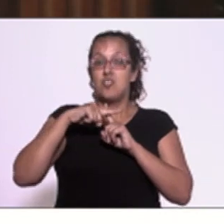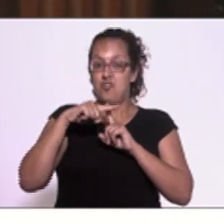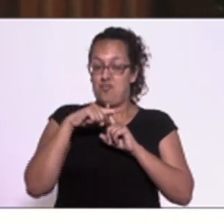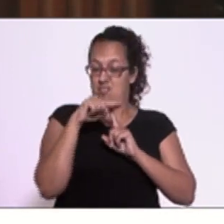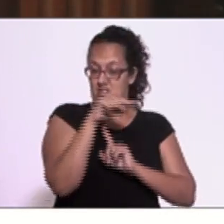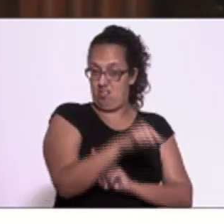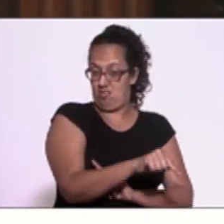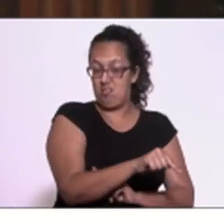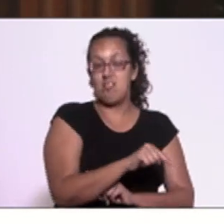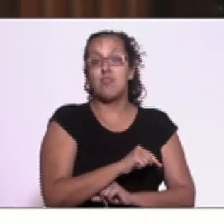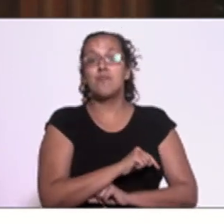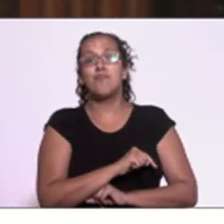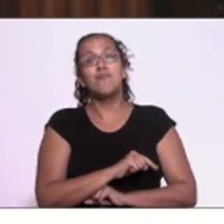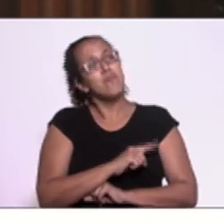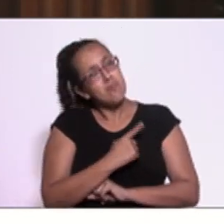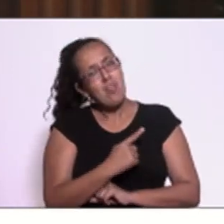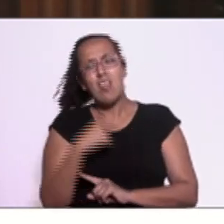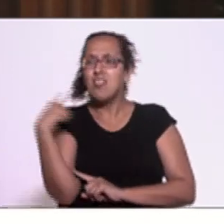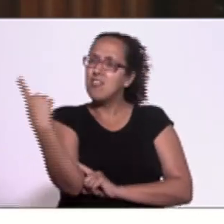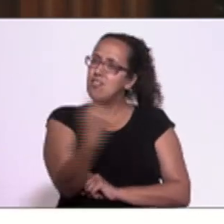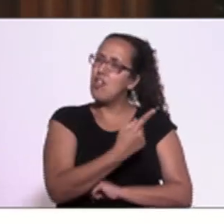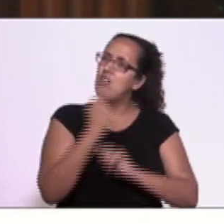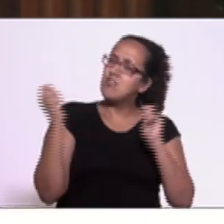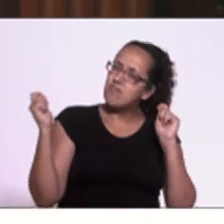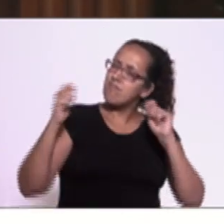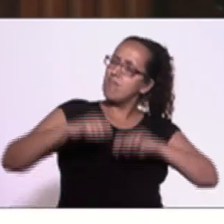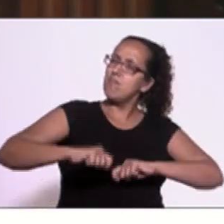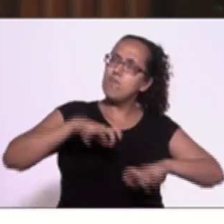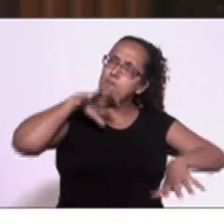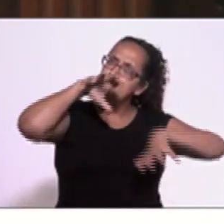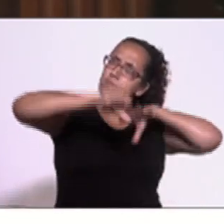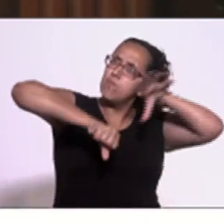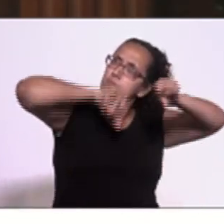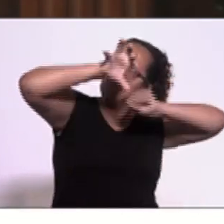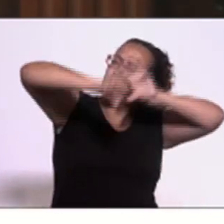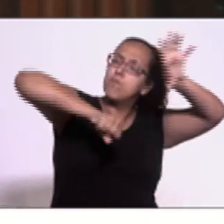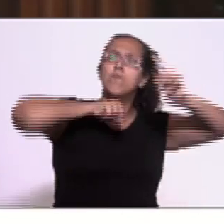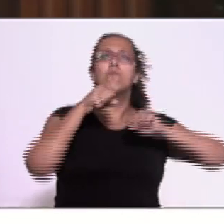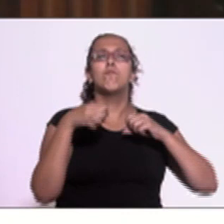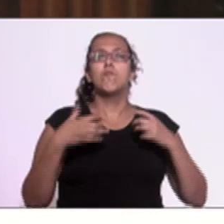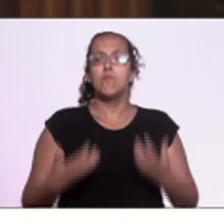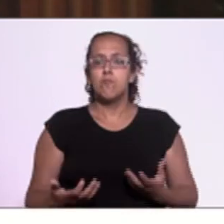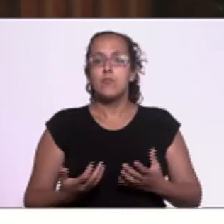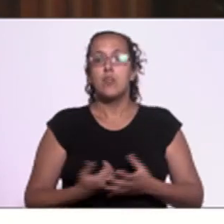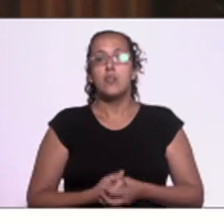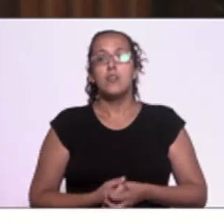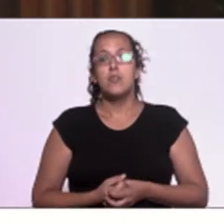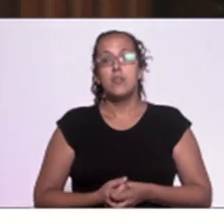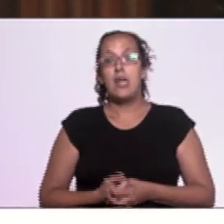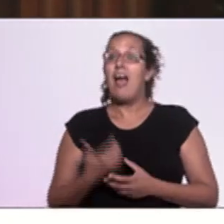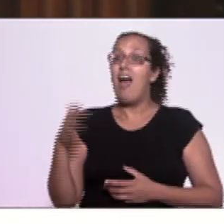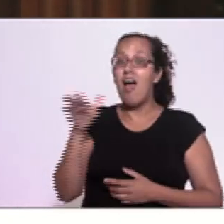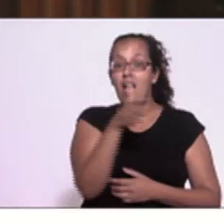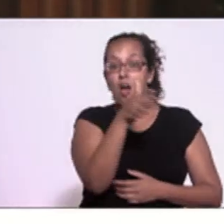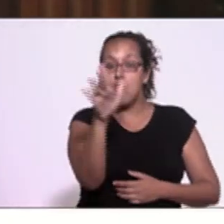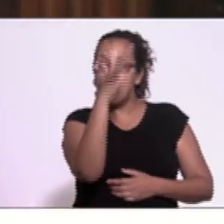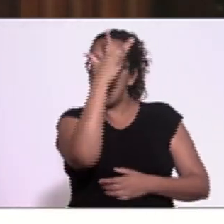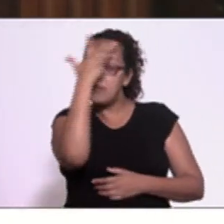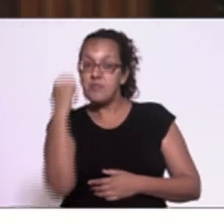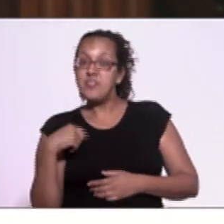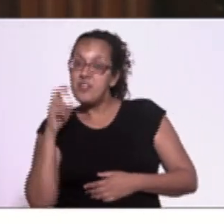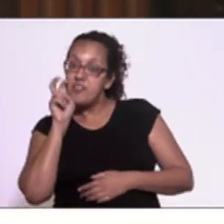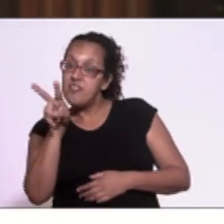sentido de que nós pudéssemos juntos alcançar esse mérito. E aqui eu vejo algumas pessoas que